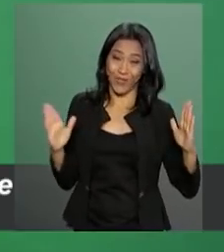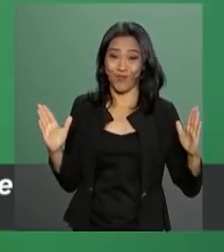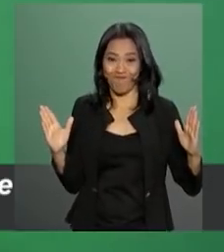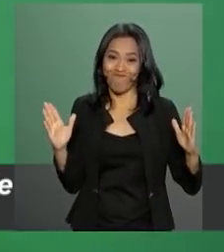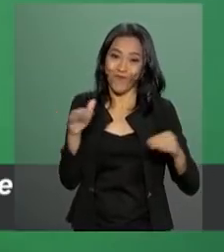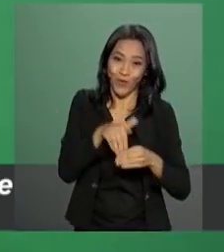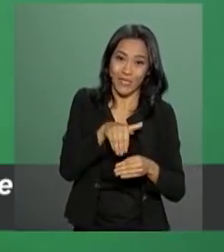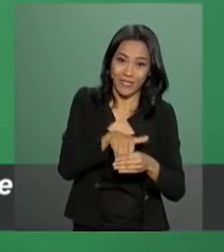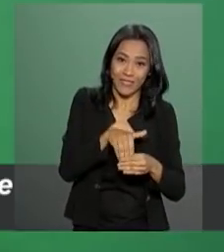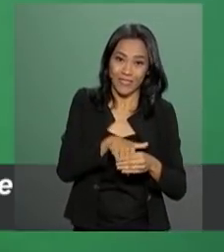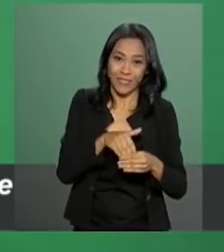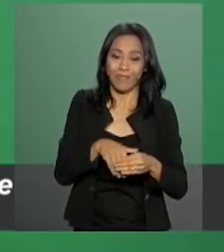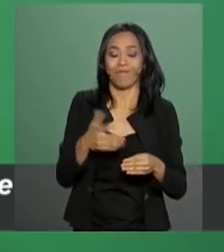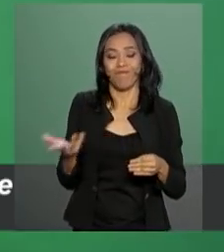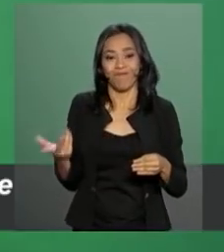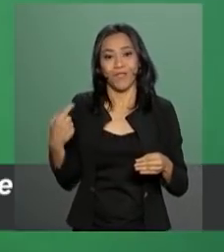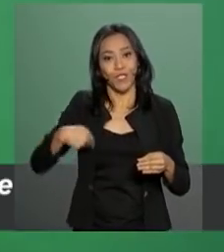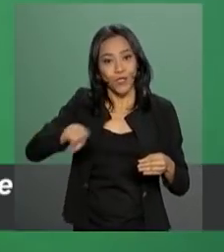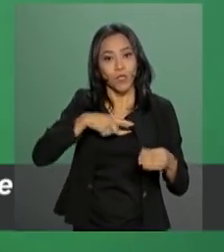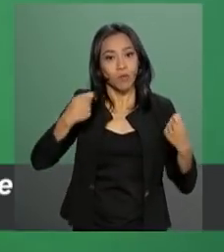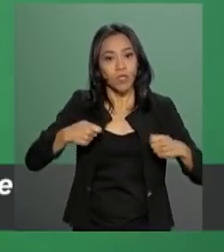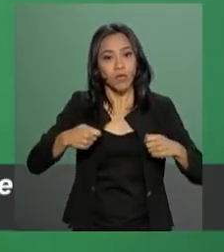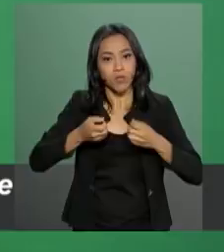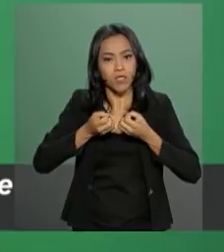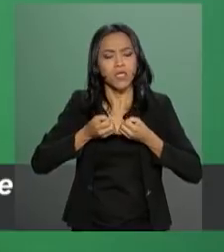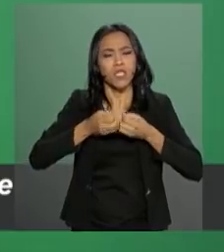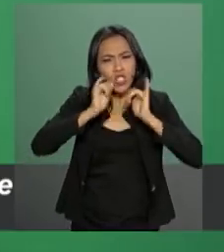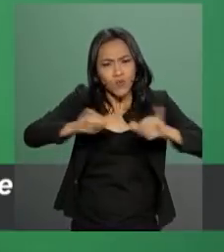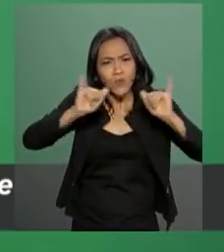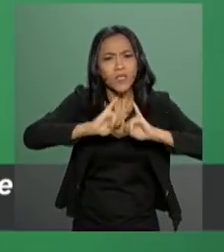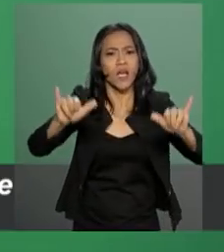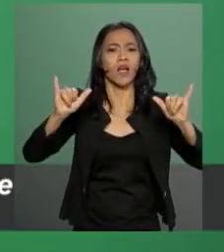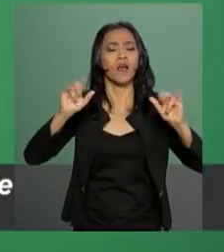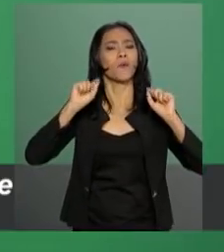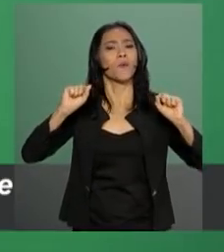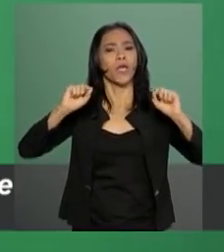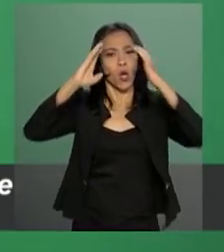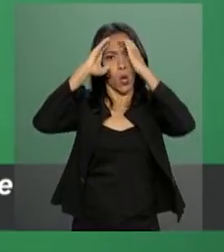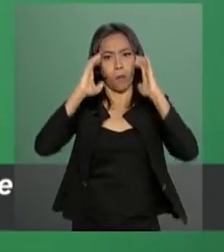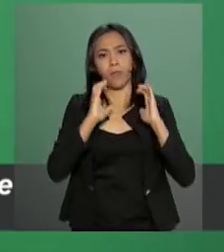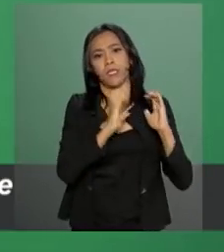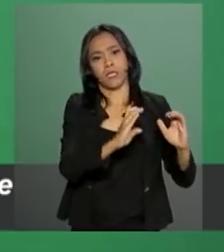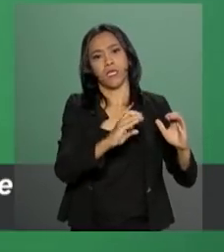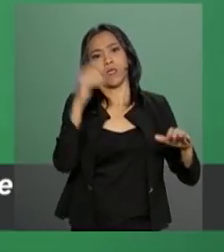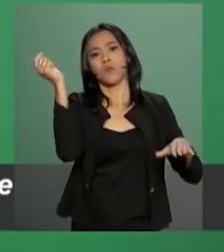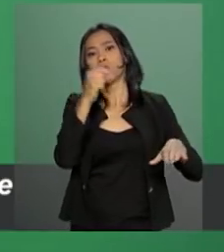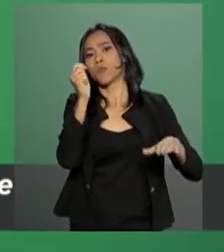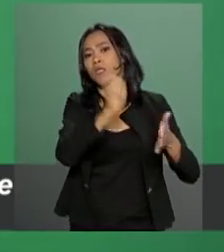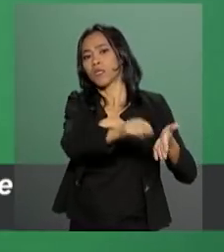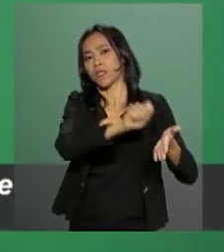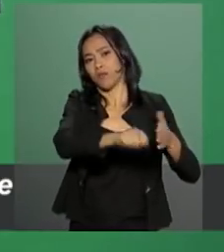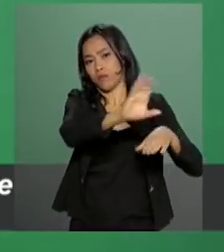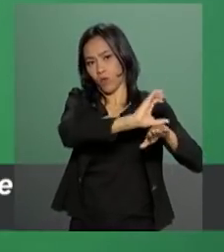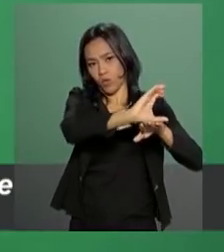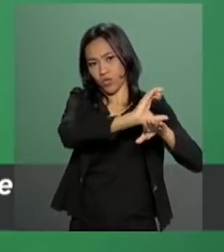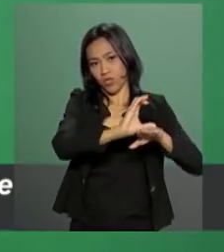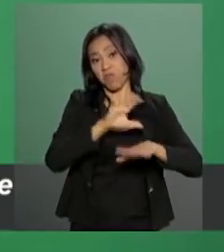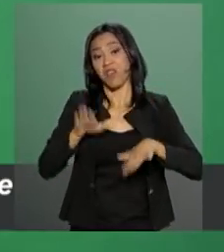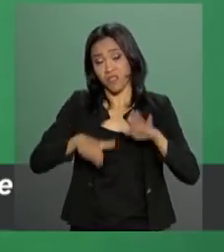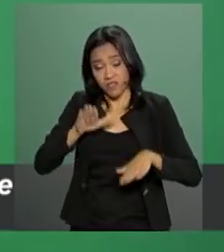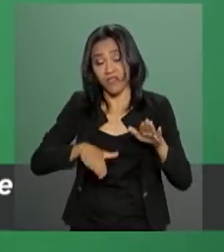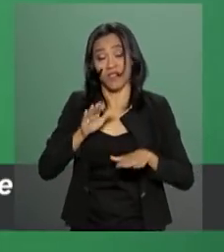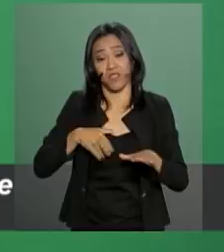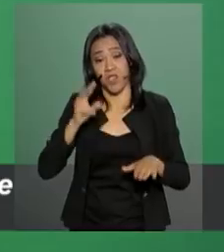todos nós possamos pregar a necessidade de obedecer o que diz a constituição brasileira que muitas muitas vezes